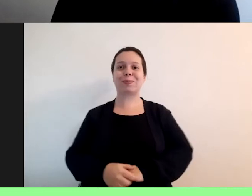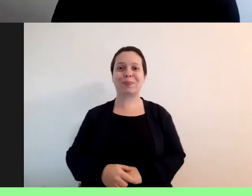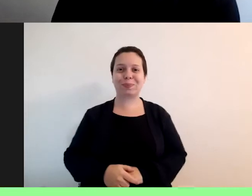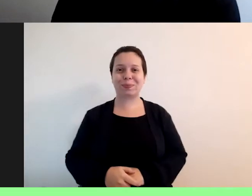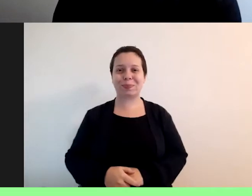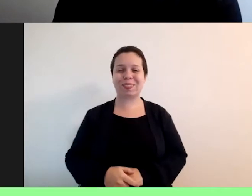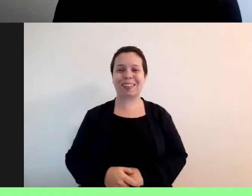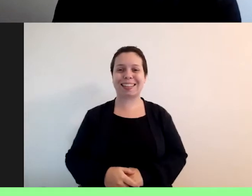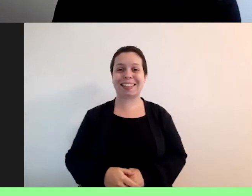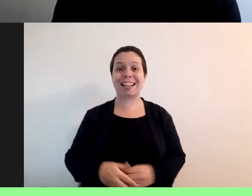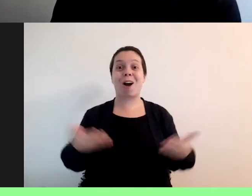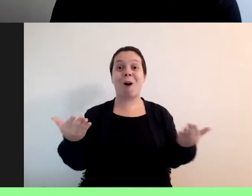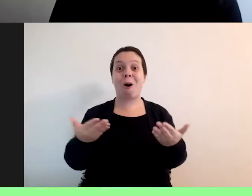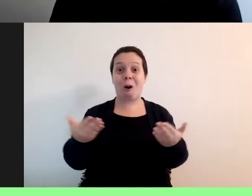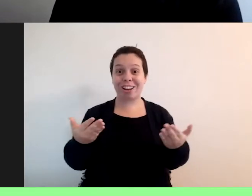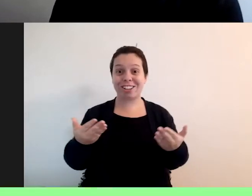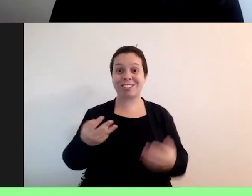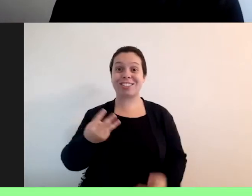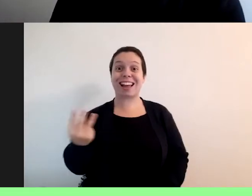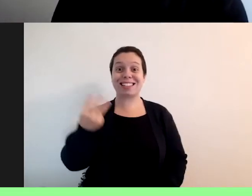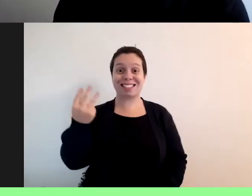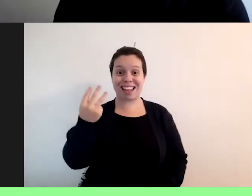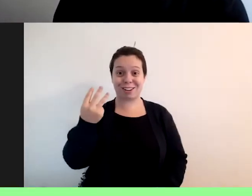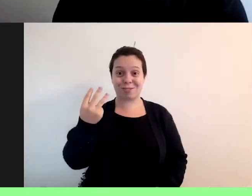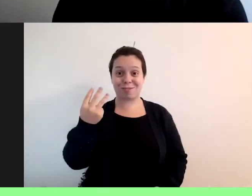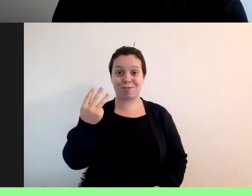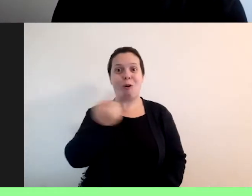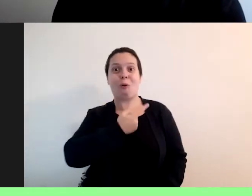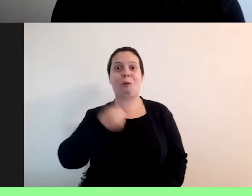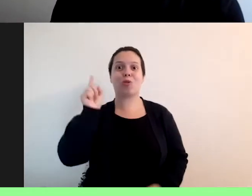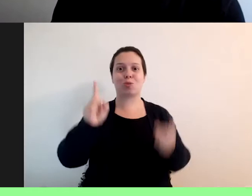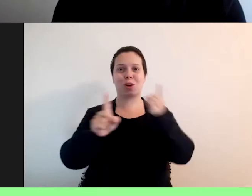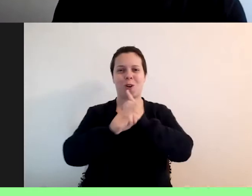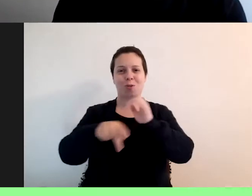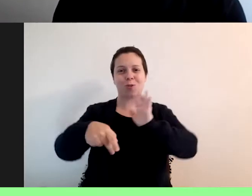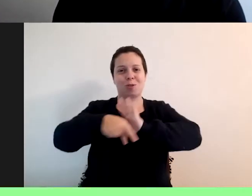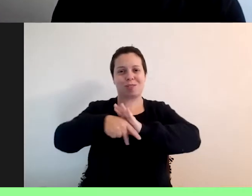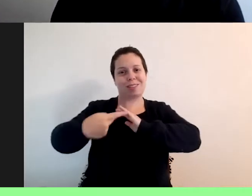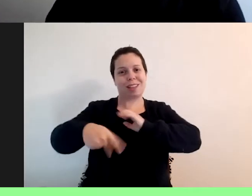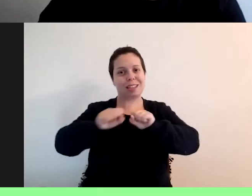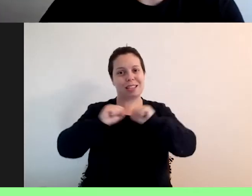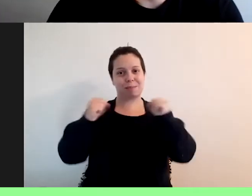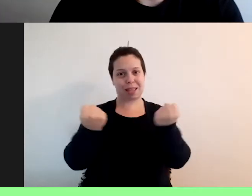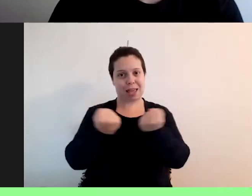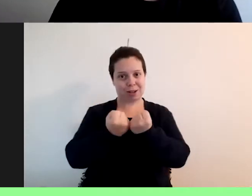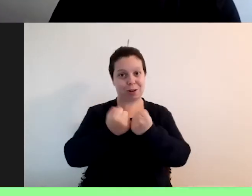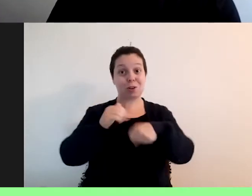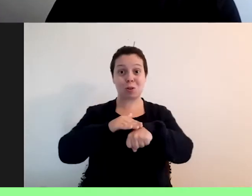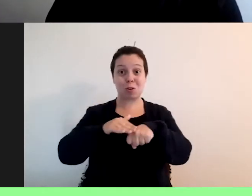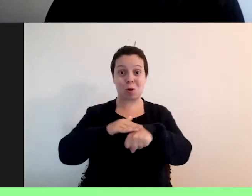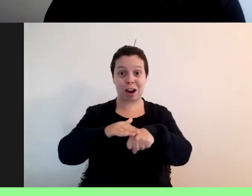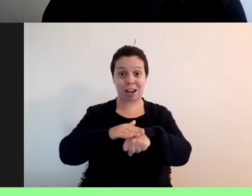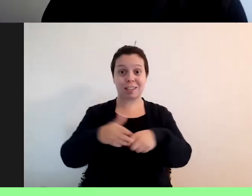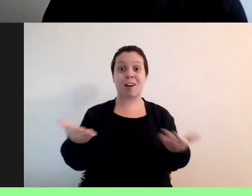Hoje é o terceiro e último encontro desse seminário, e para essa conversa de hoje, né, tem mais uma pessoa